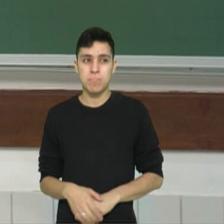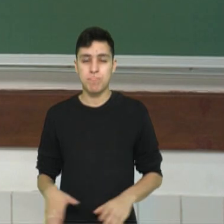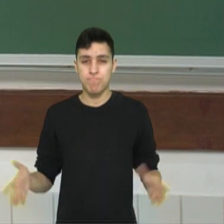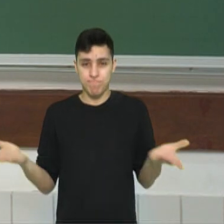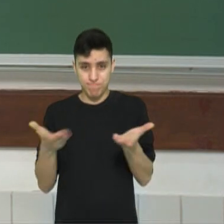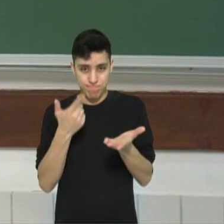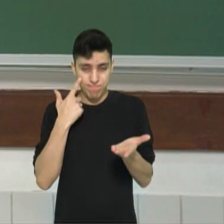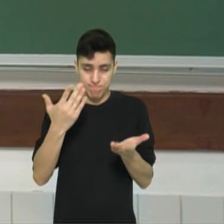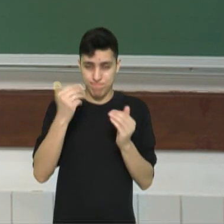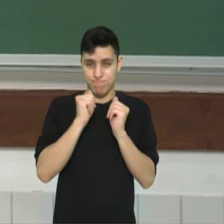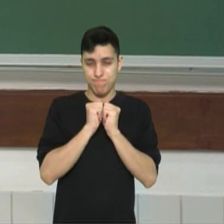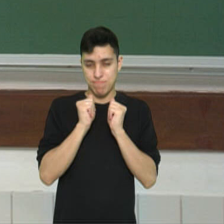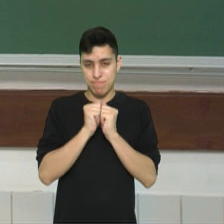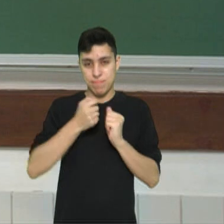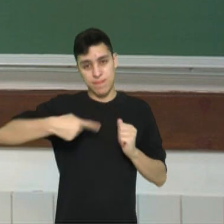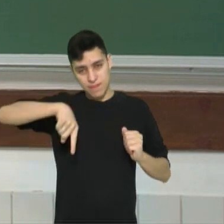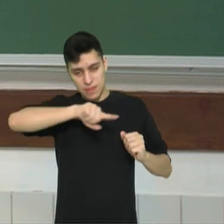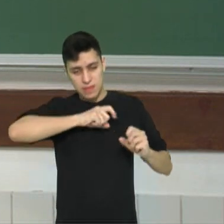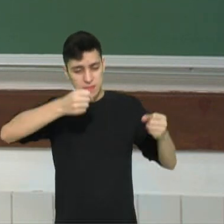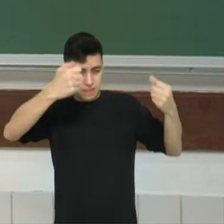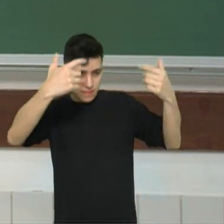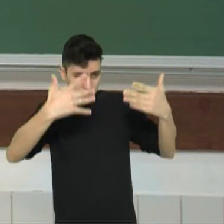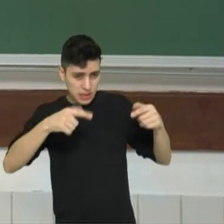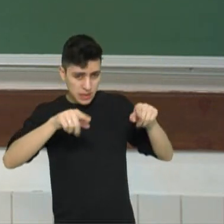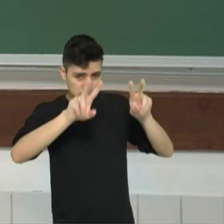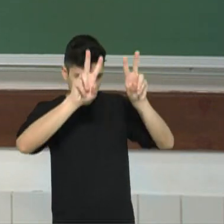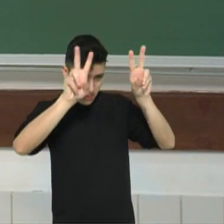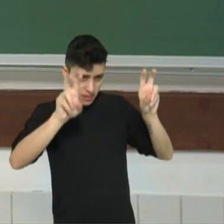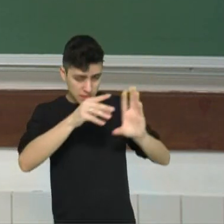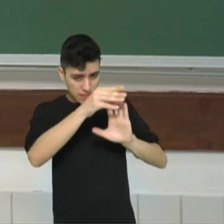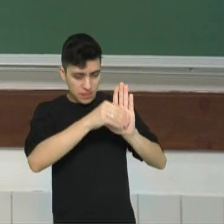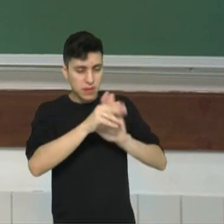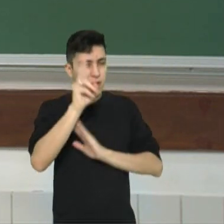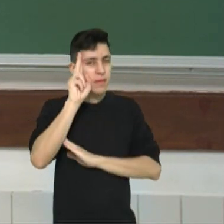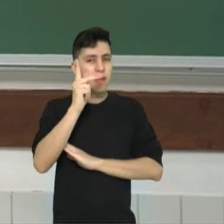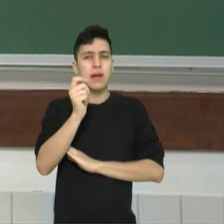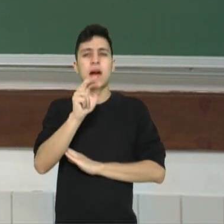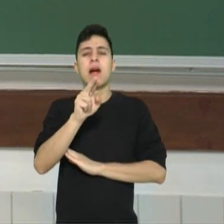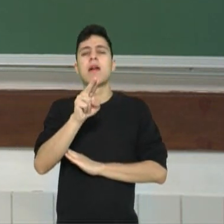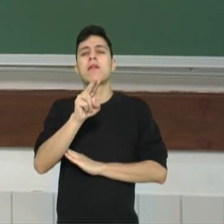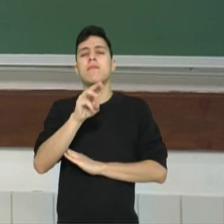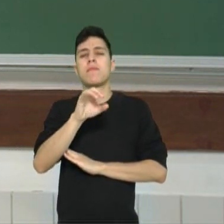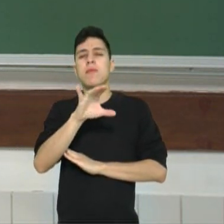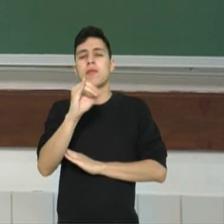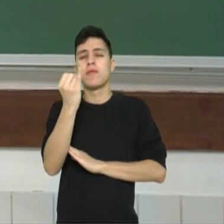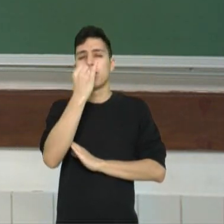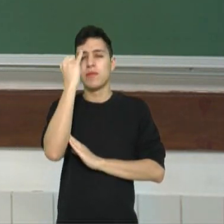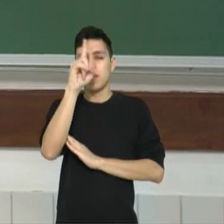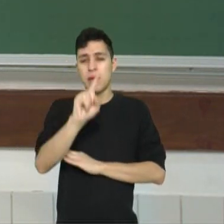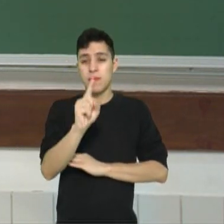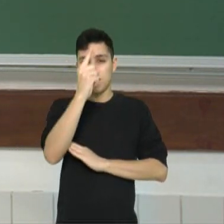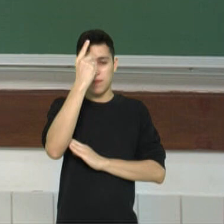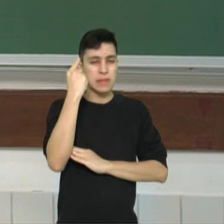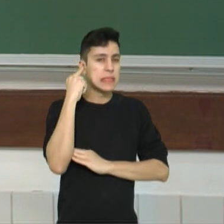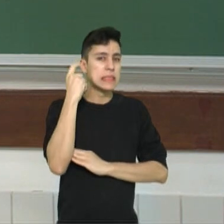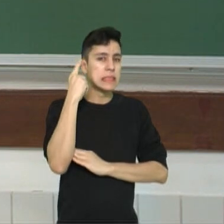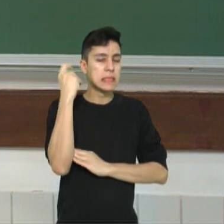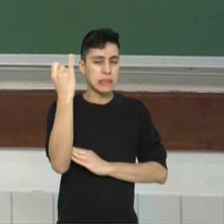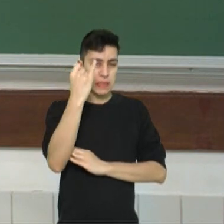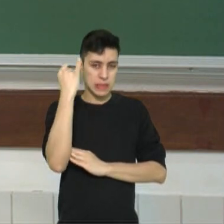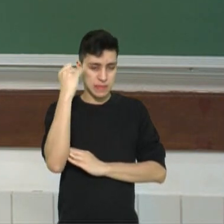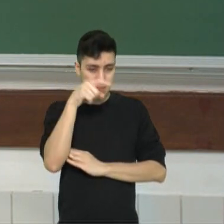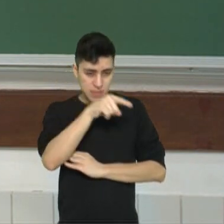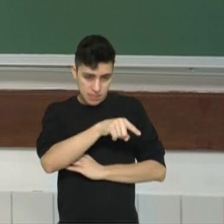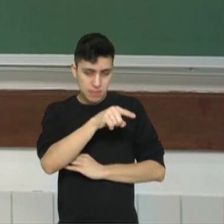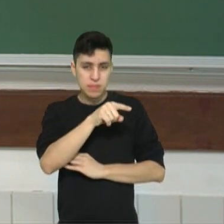Vamos lá então, pessoal. Para a gente estar trabalhando com isso, vamos lembrar que o harmônico fundamental é definido como o primeiro harmônico, certo? Então, isso